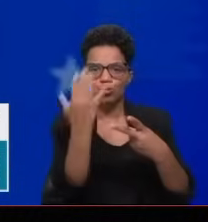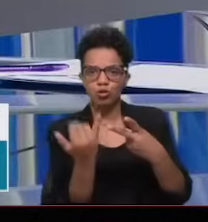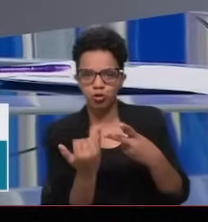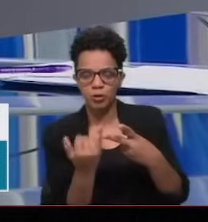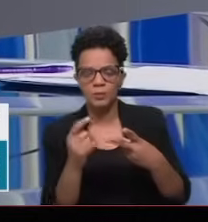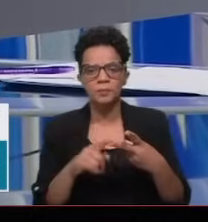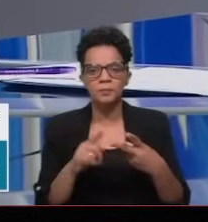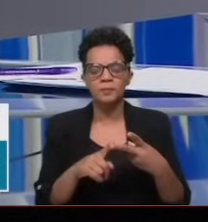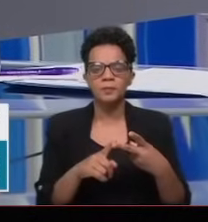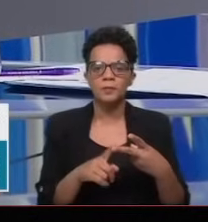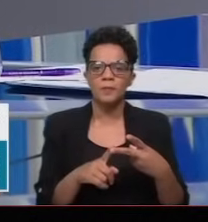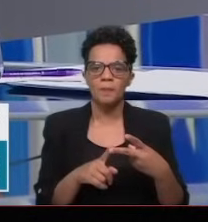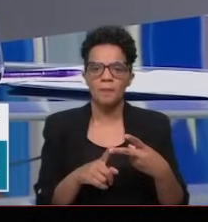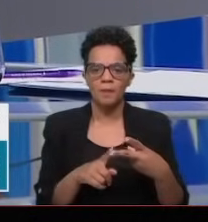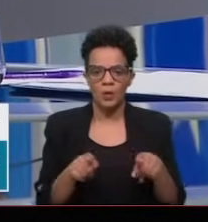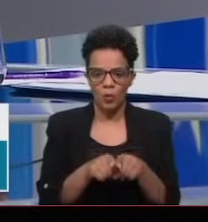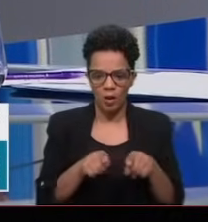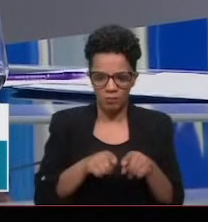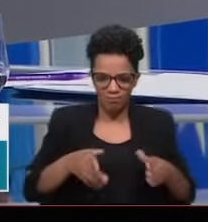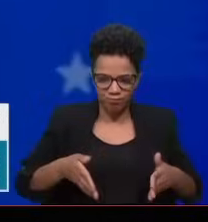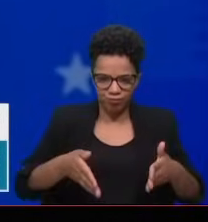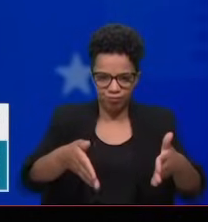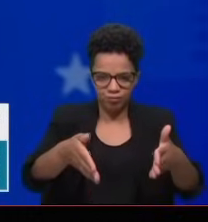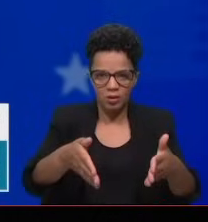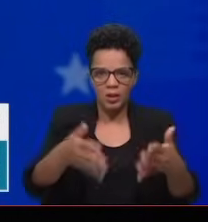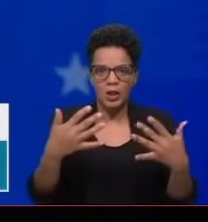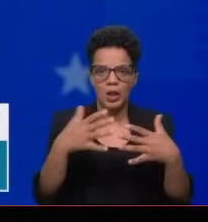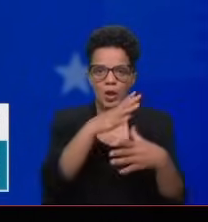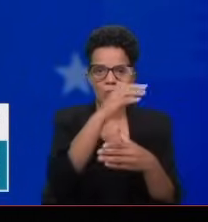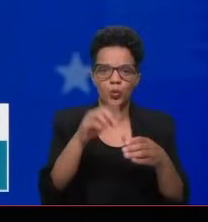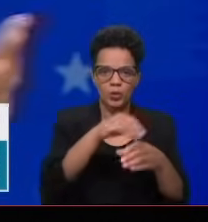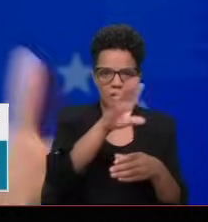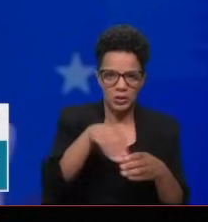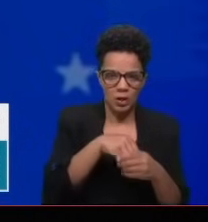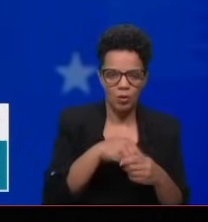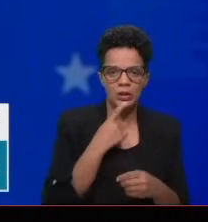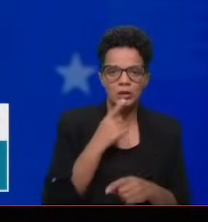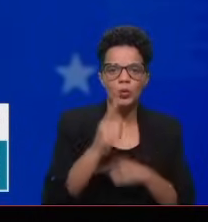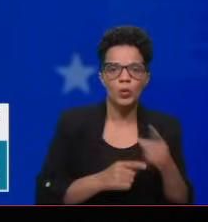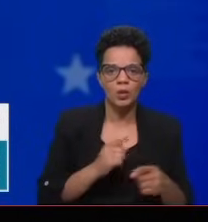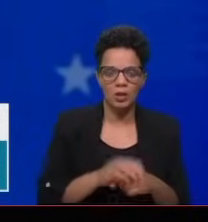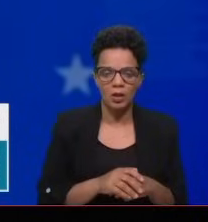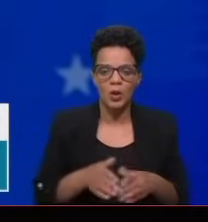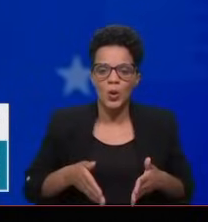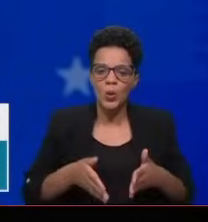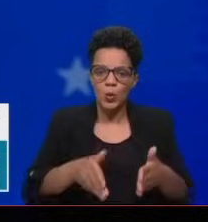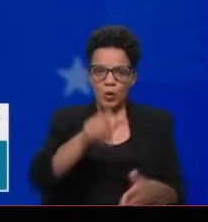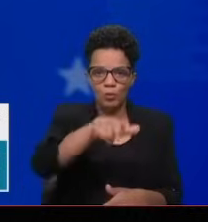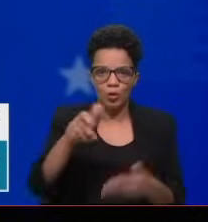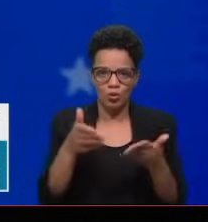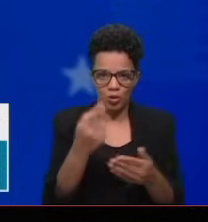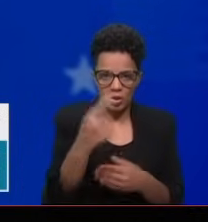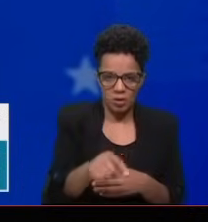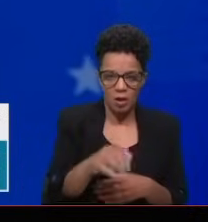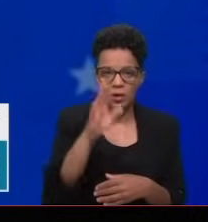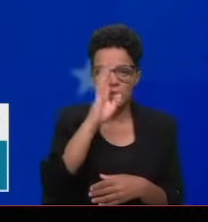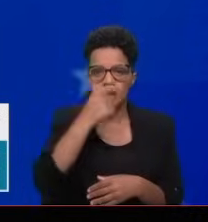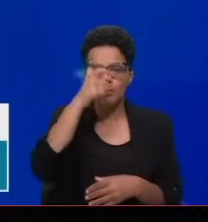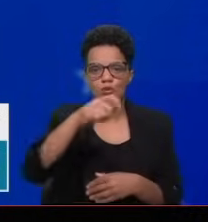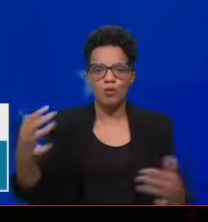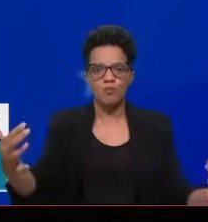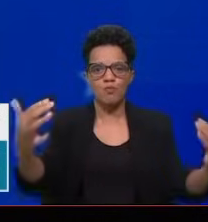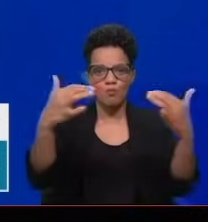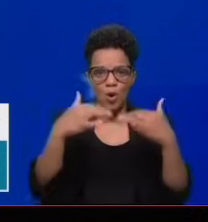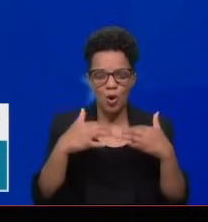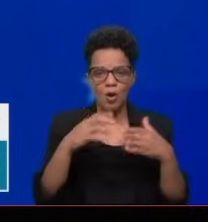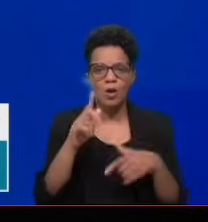ao não criarmos canais e de inclusão o que acontece é que nós podemos até ter estes corredores humanitários mas quando as pessoas chegam cá não são